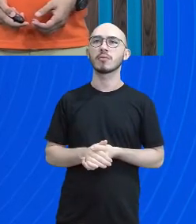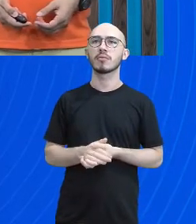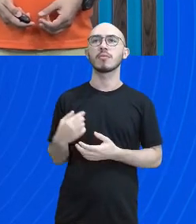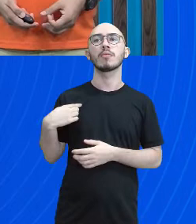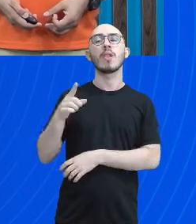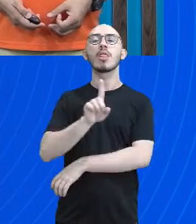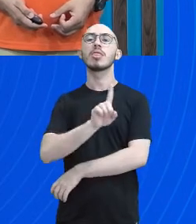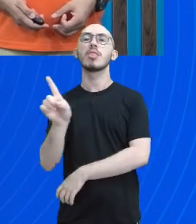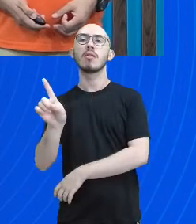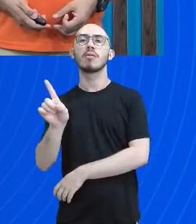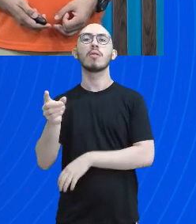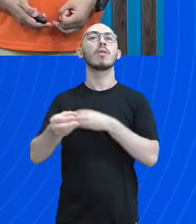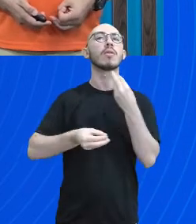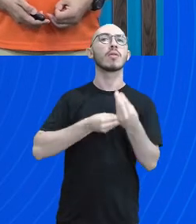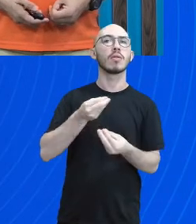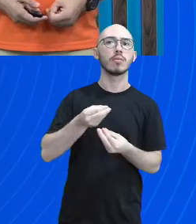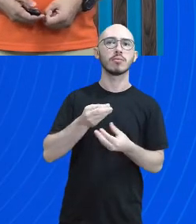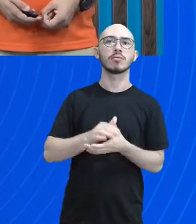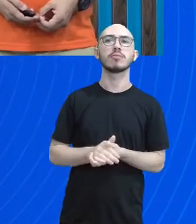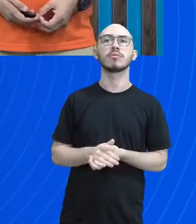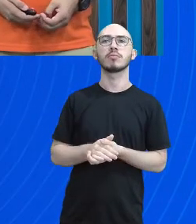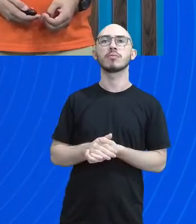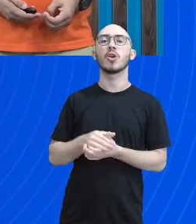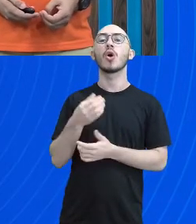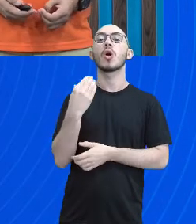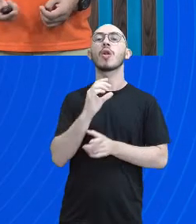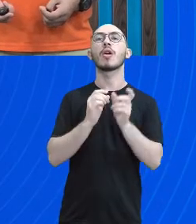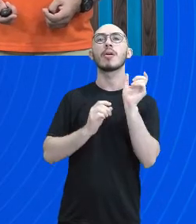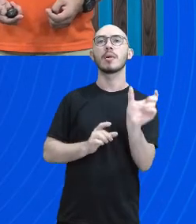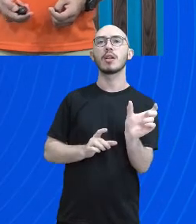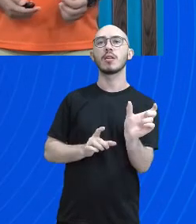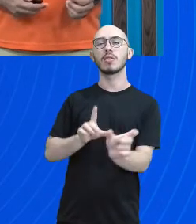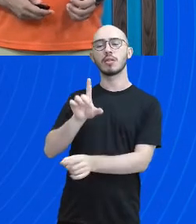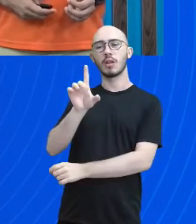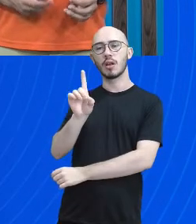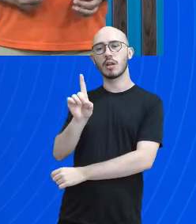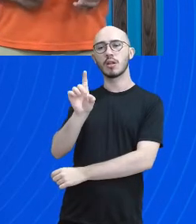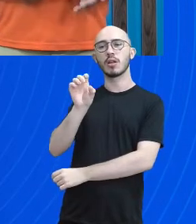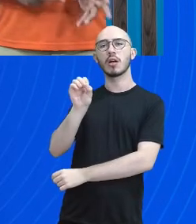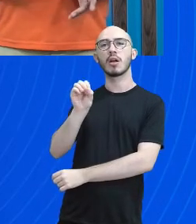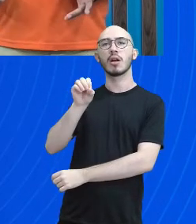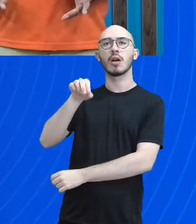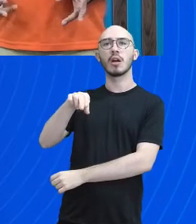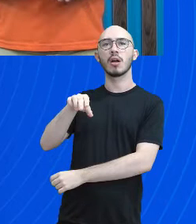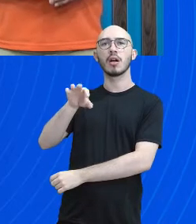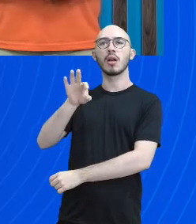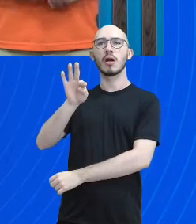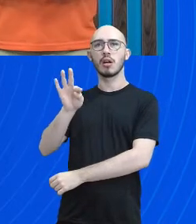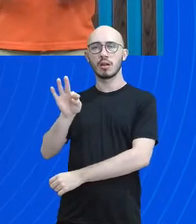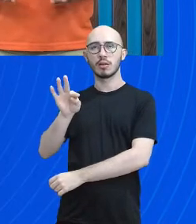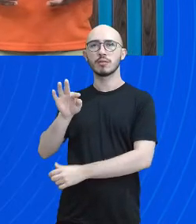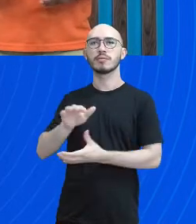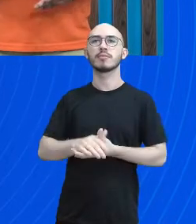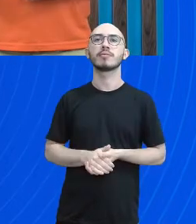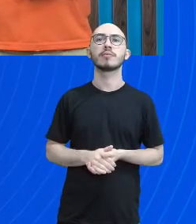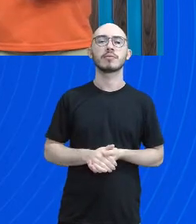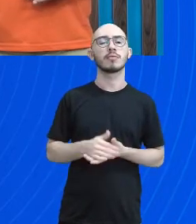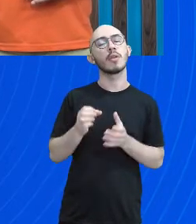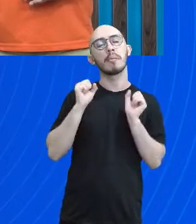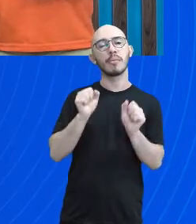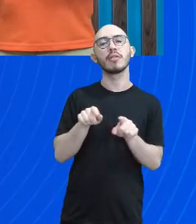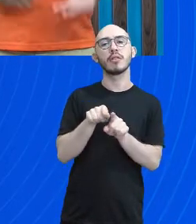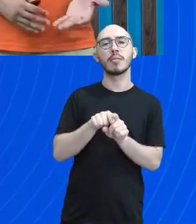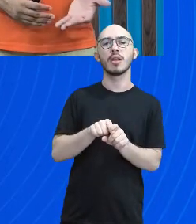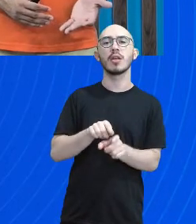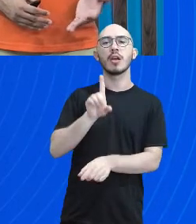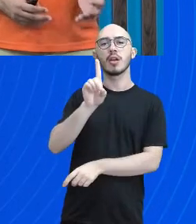negar, você basta colocar o don't, né? Que seria o não. Tanto faz você dizer do not ou dizer don't. Quando usa